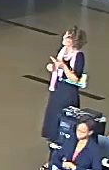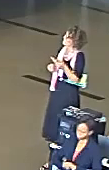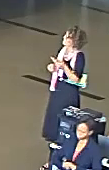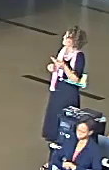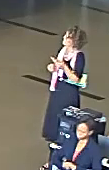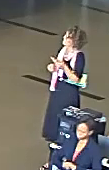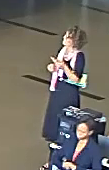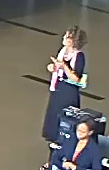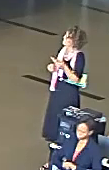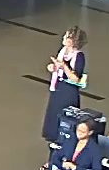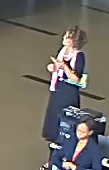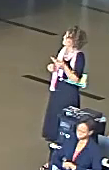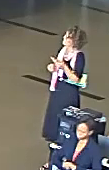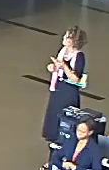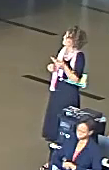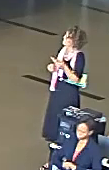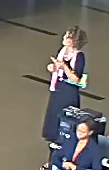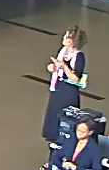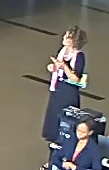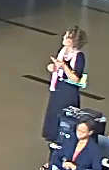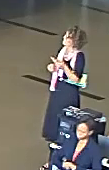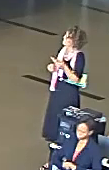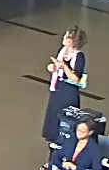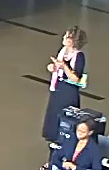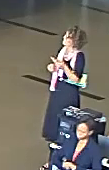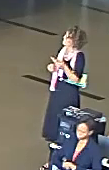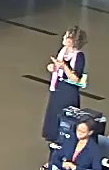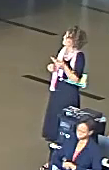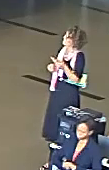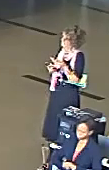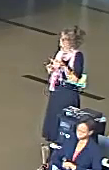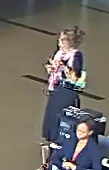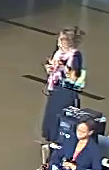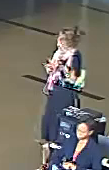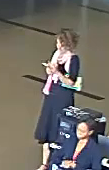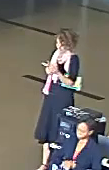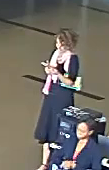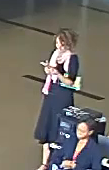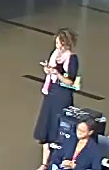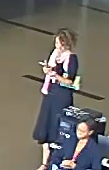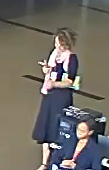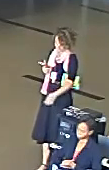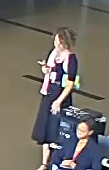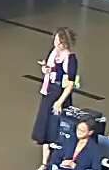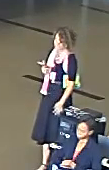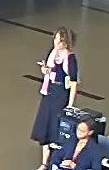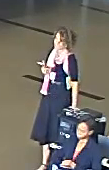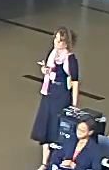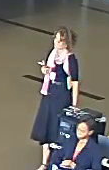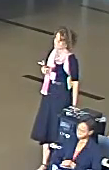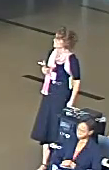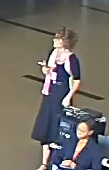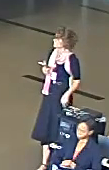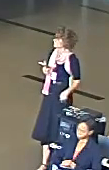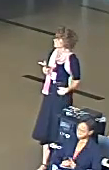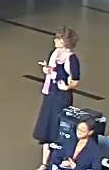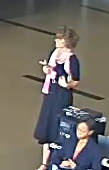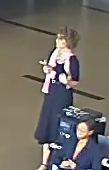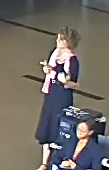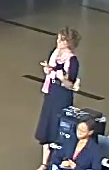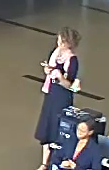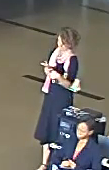ônibus urbano para um ônibus Inter estado que é muito mais fácil entendendo porque ali a carroceria de ônibus os ônibus de